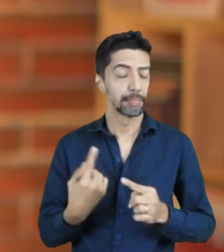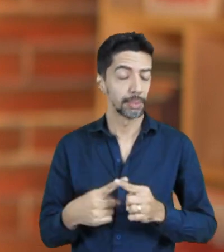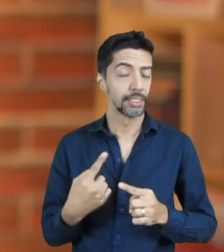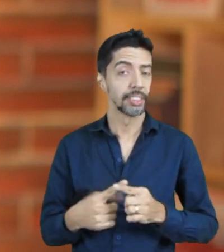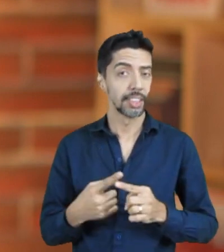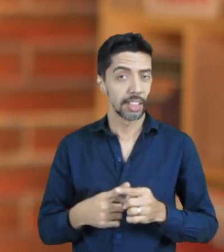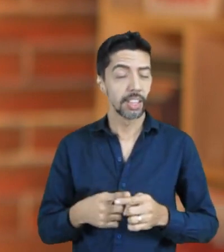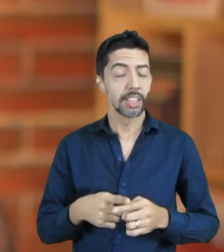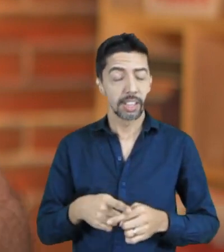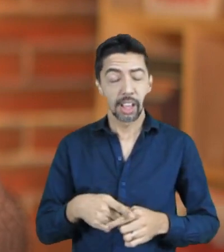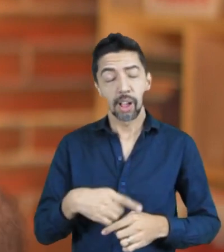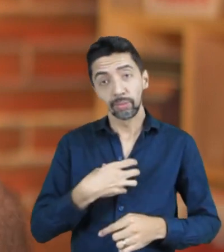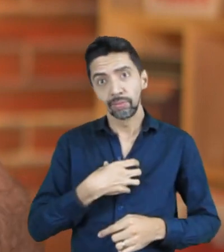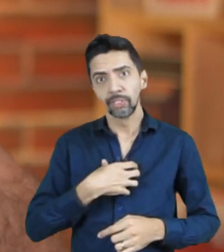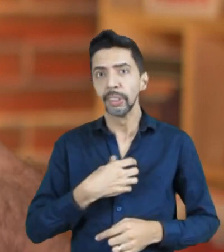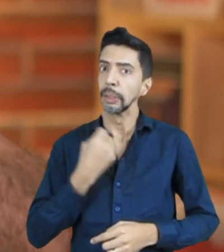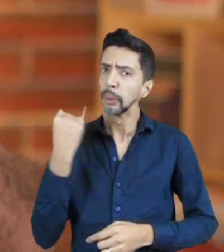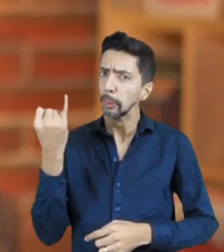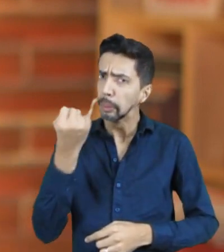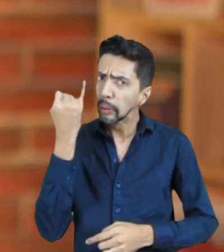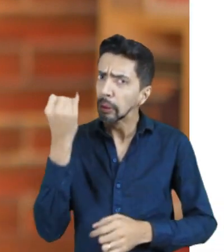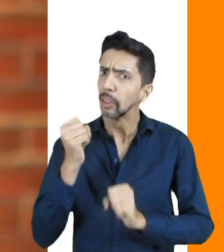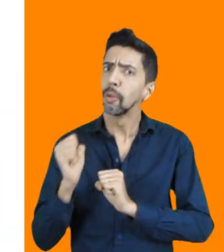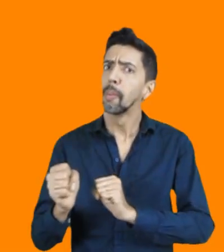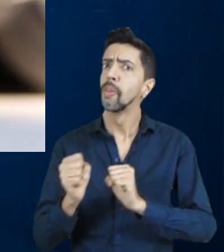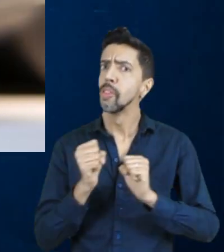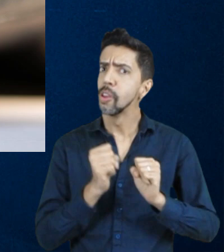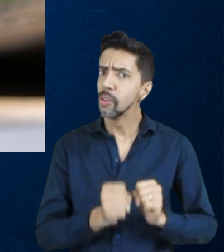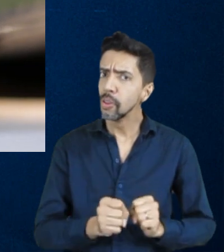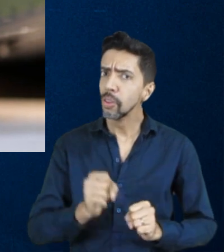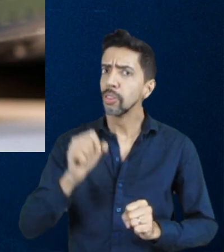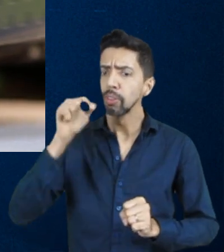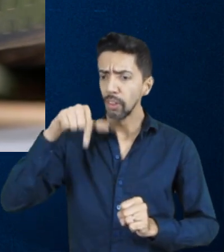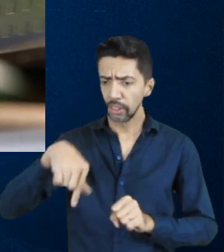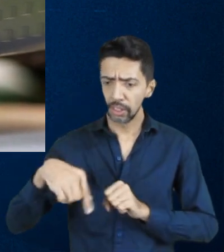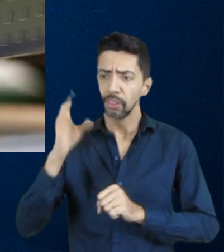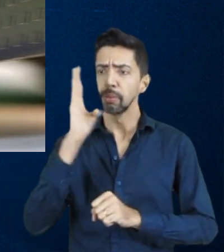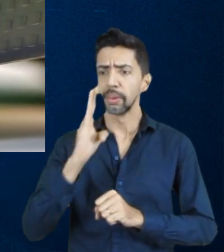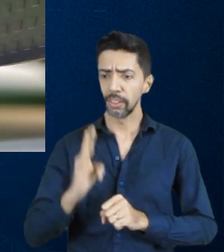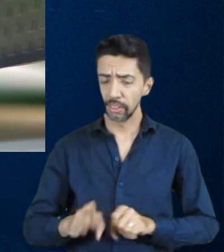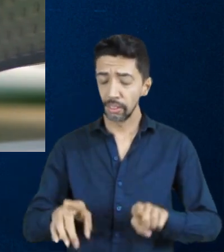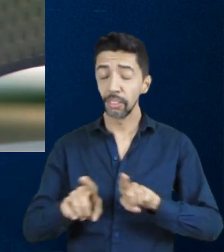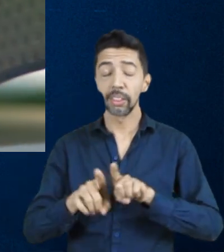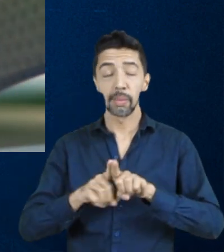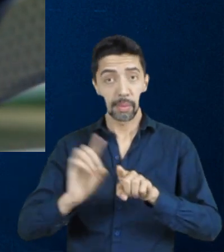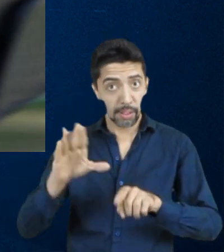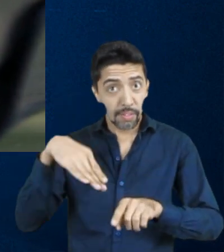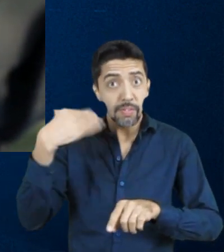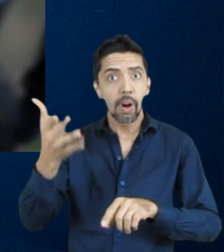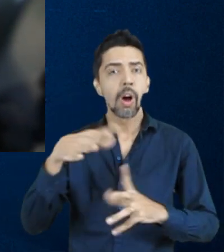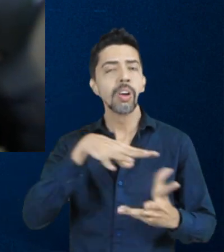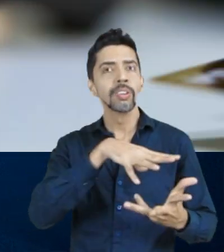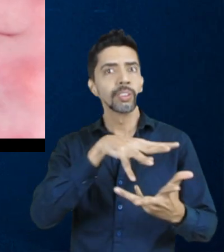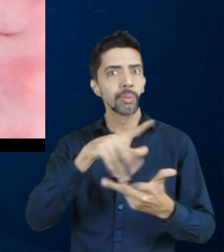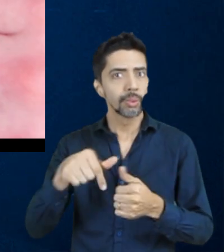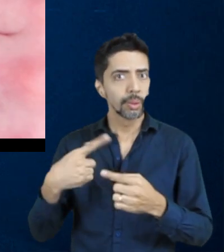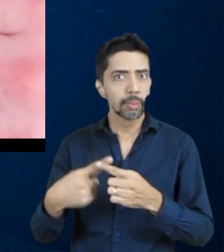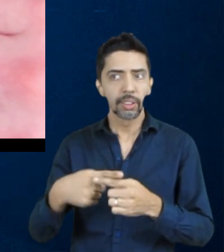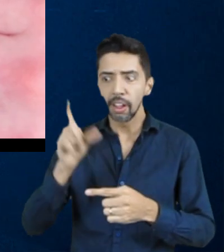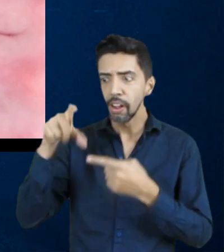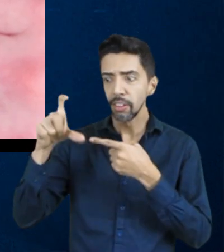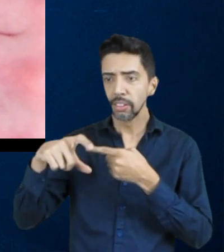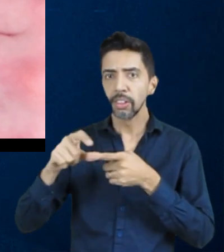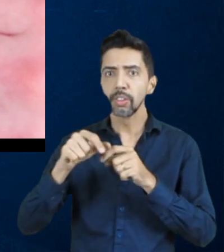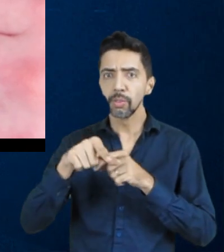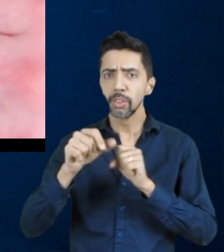não só no Brasil como no mundo vamos falando em um cartão de crédito que dá a possibilidade de